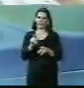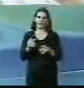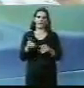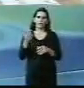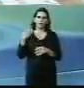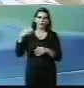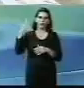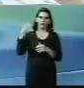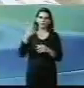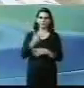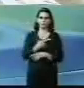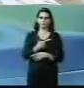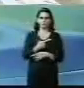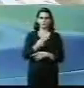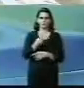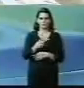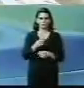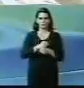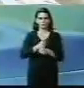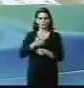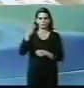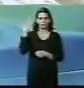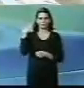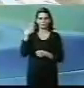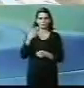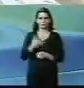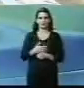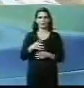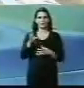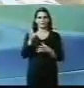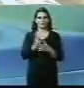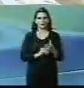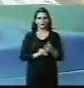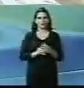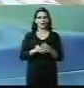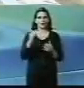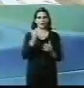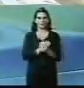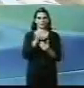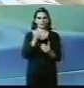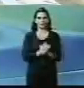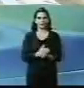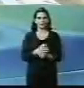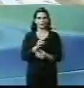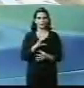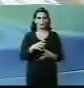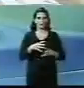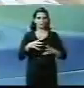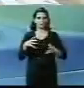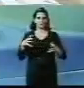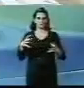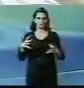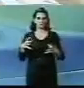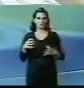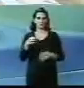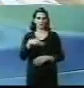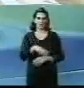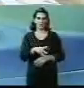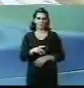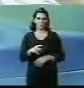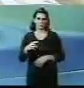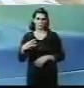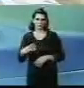São questões de filtragem do conteúdo mesmo do arquivo, não mais apenas as extensões, né? Você colocar